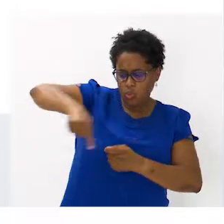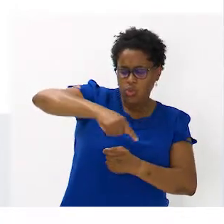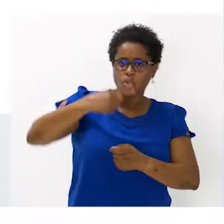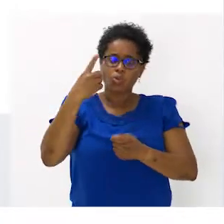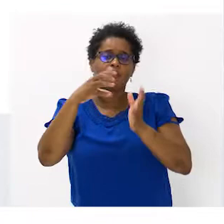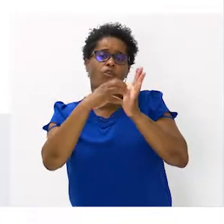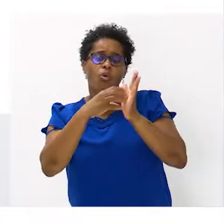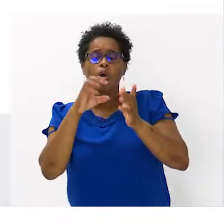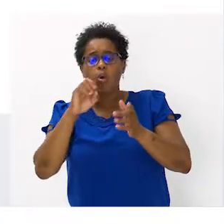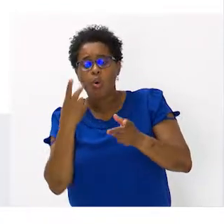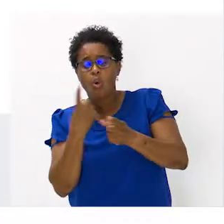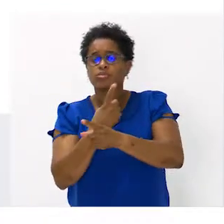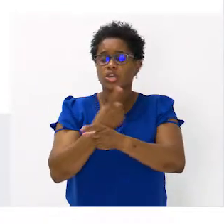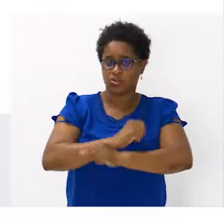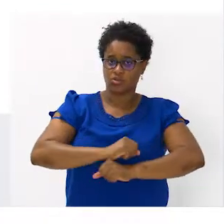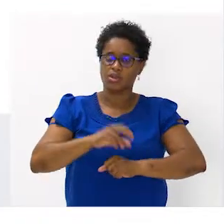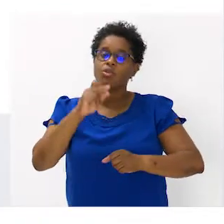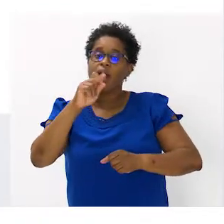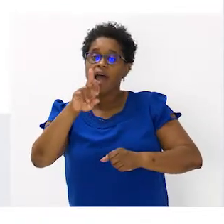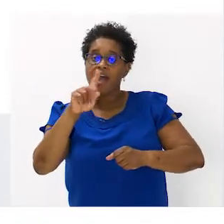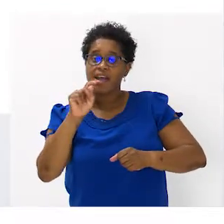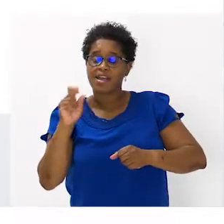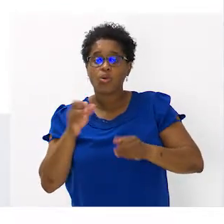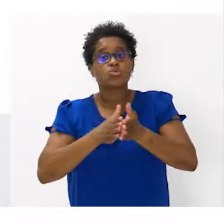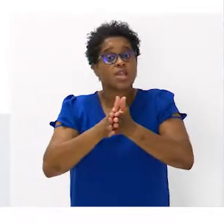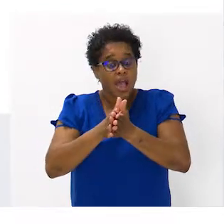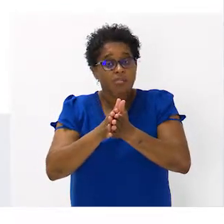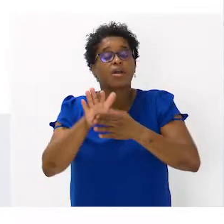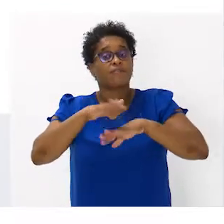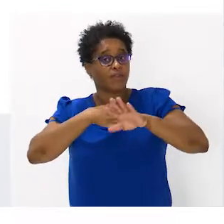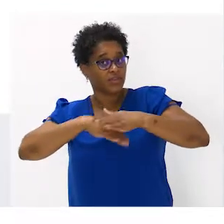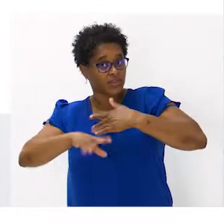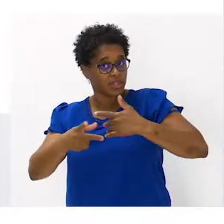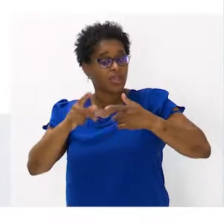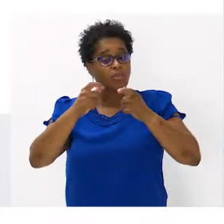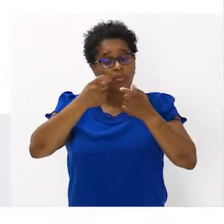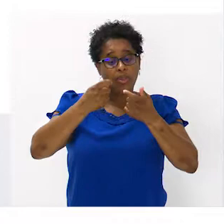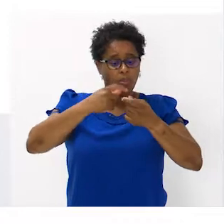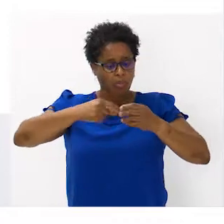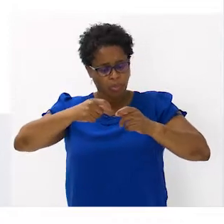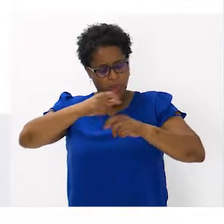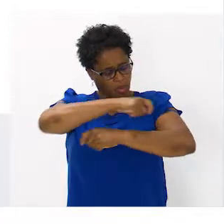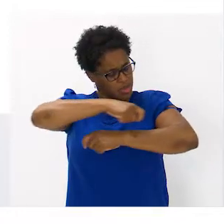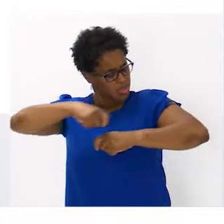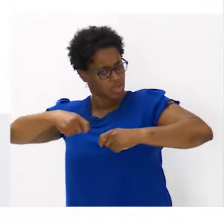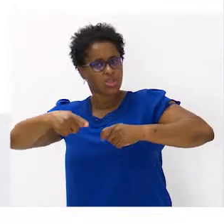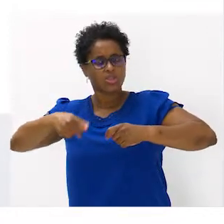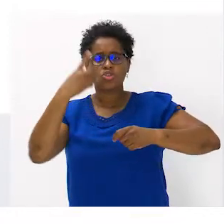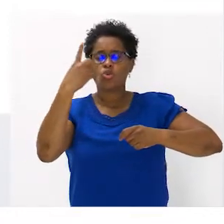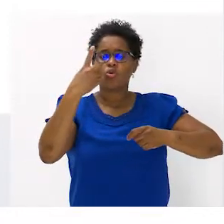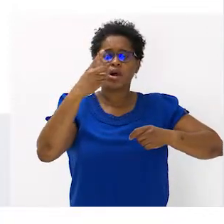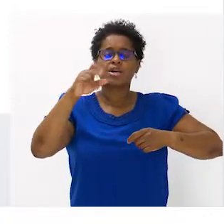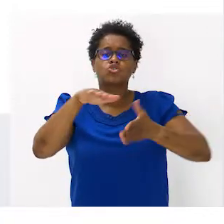objeto, enquanto que a área é usada para calcular medida de uma